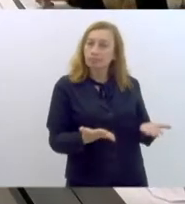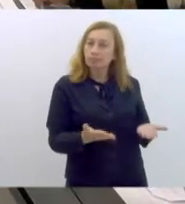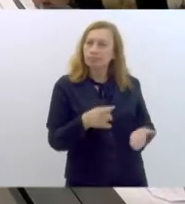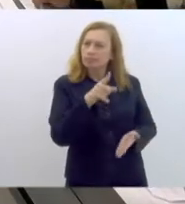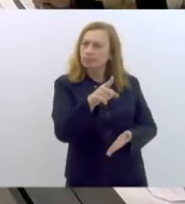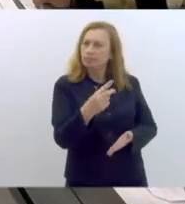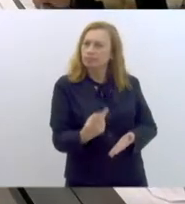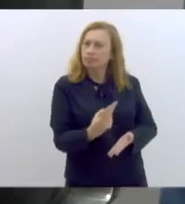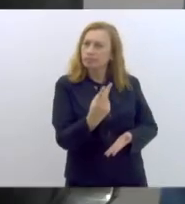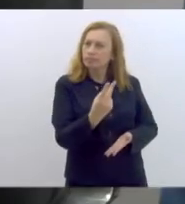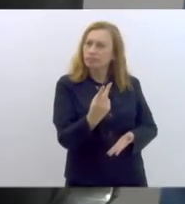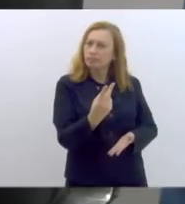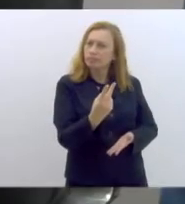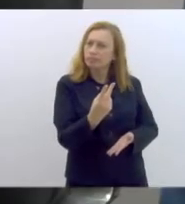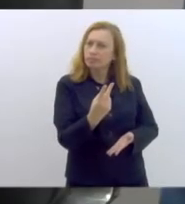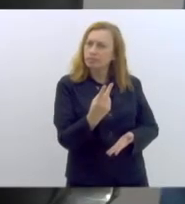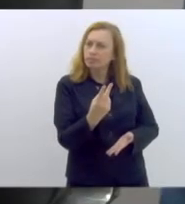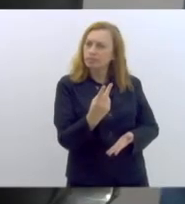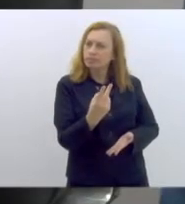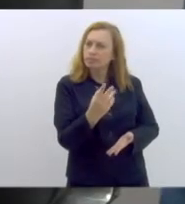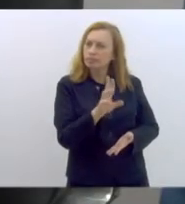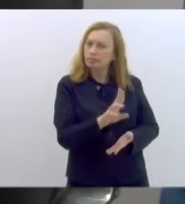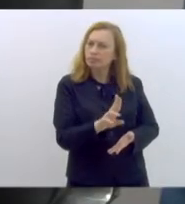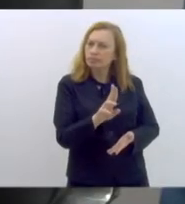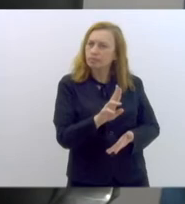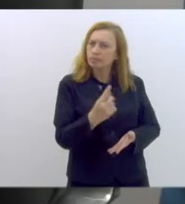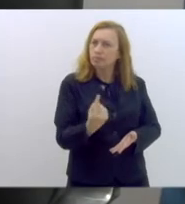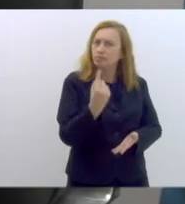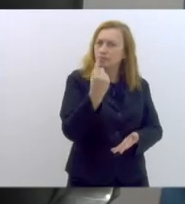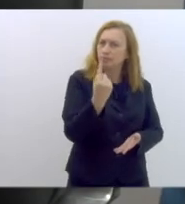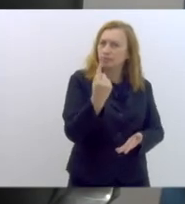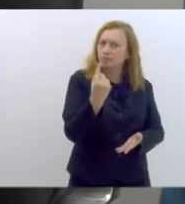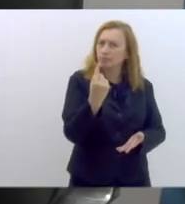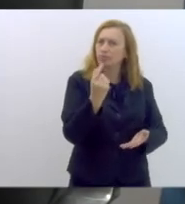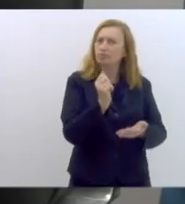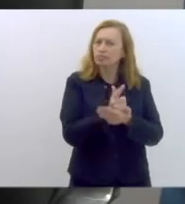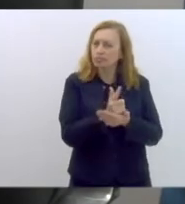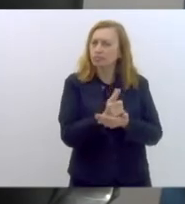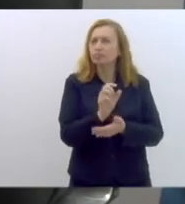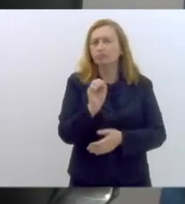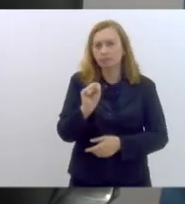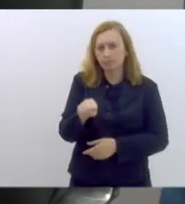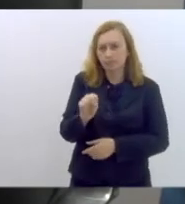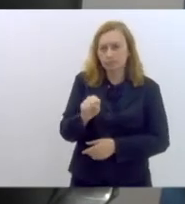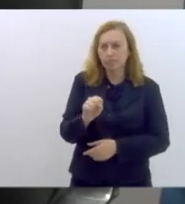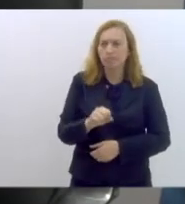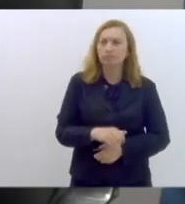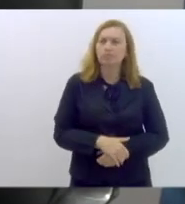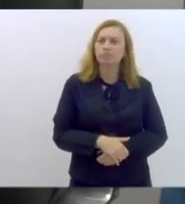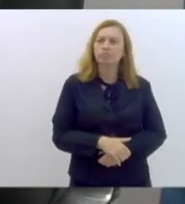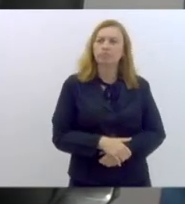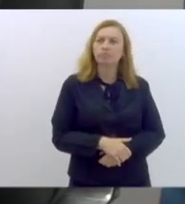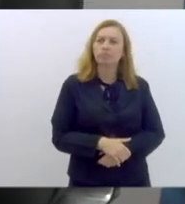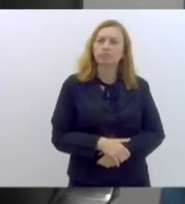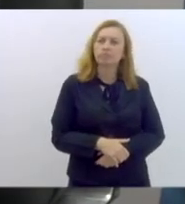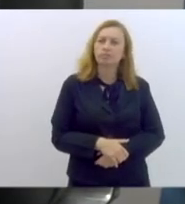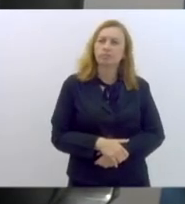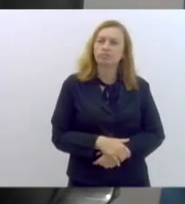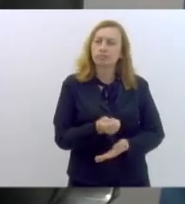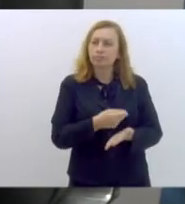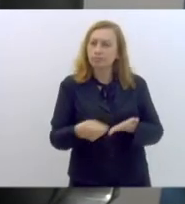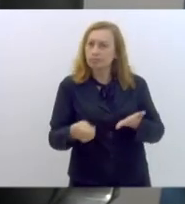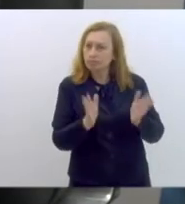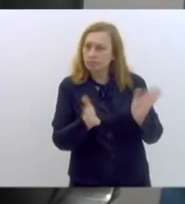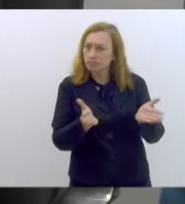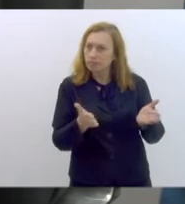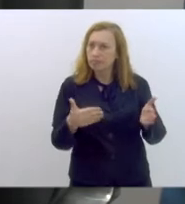esses valores serão objeto de um dos aditivos. Exato. Tá. Que vai ser assinado